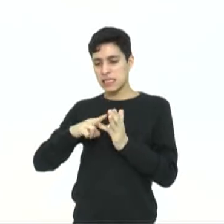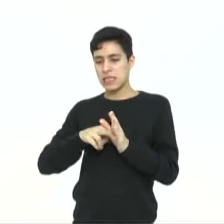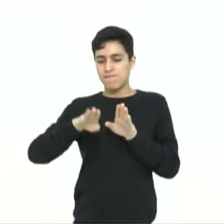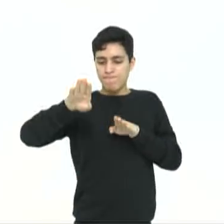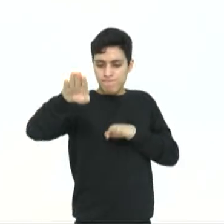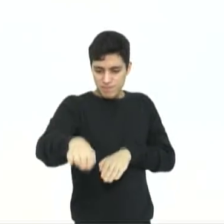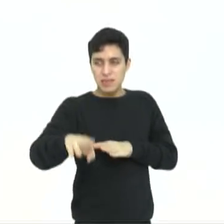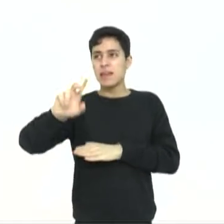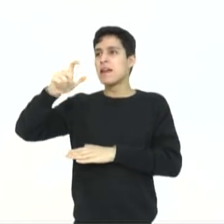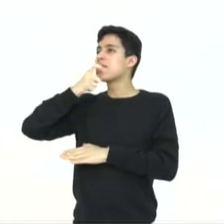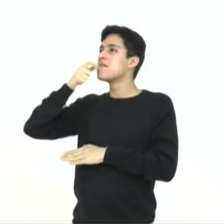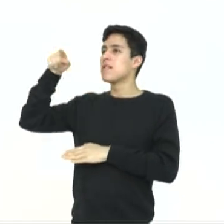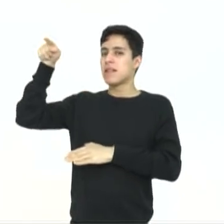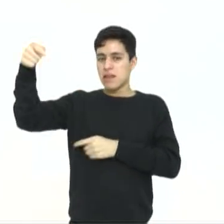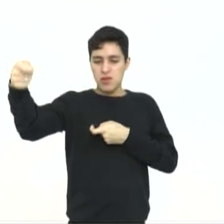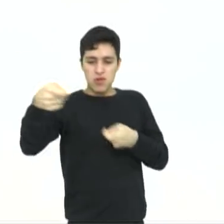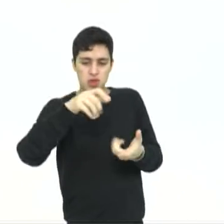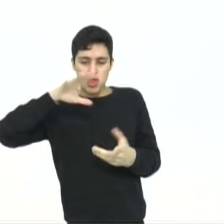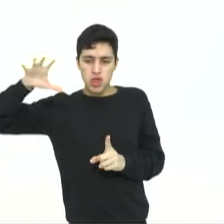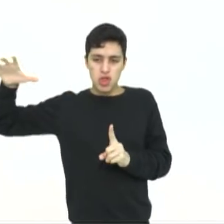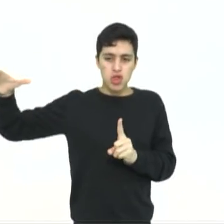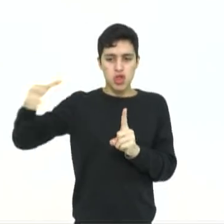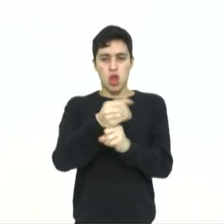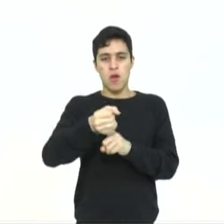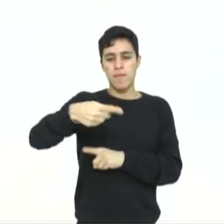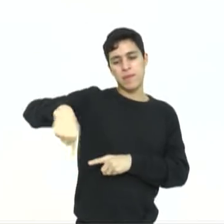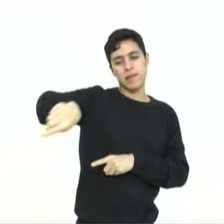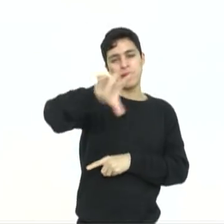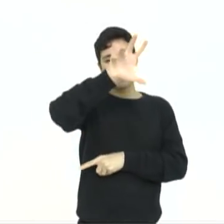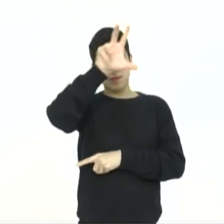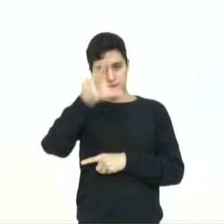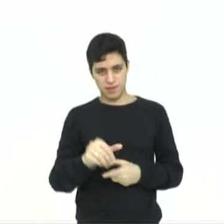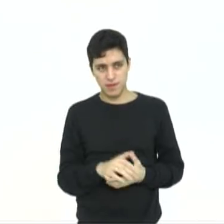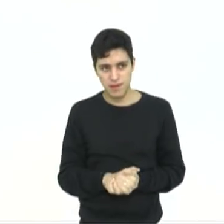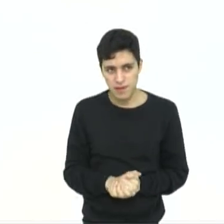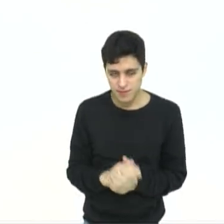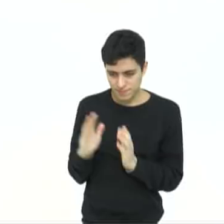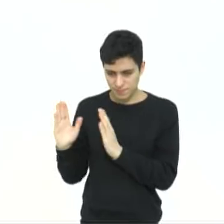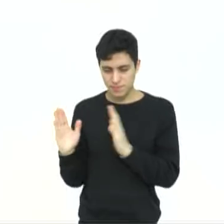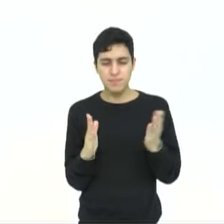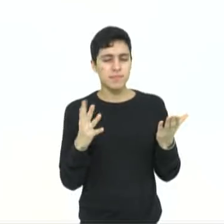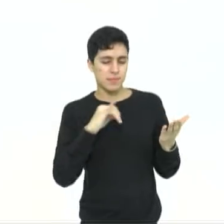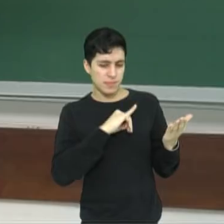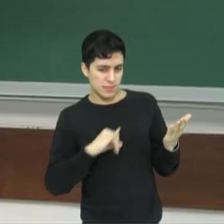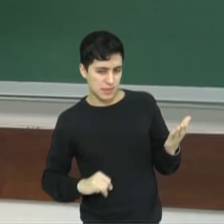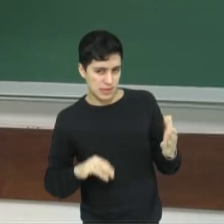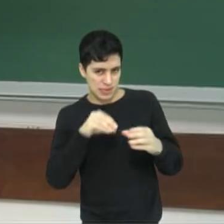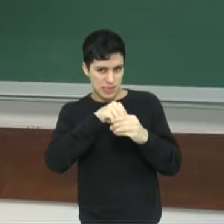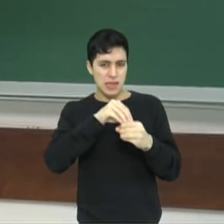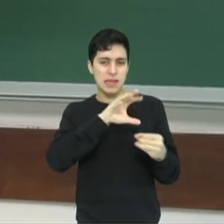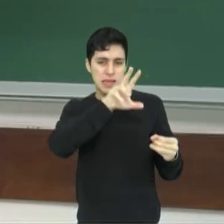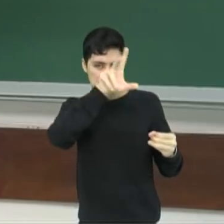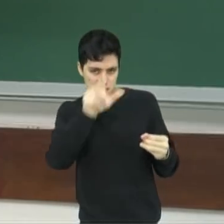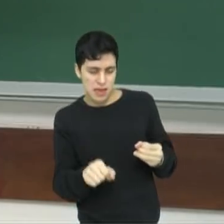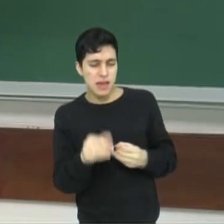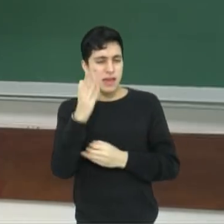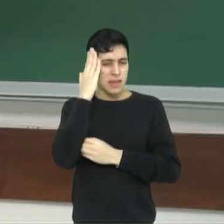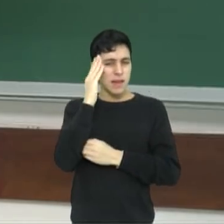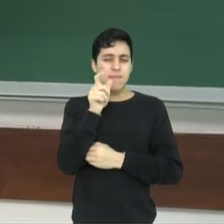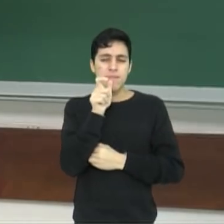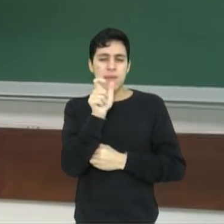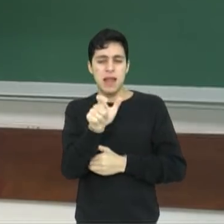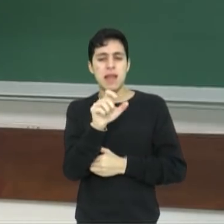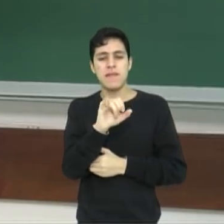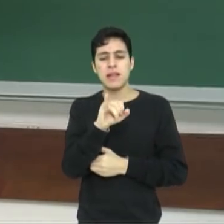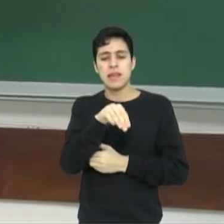da Inglaterra sobre a África no século XIX. O nosso primeiro tema, então, é imperialismo na África. Vocês viram que a palavra imperialismo dá uma ideia